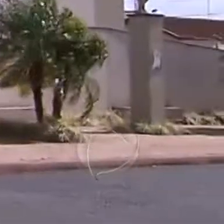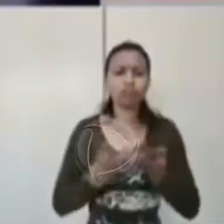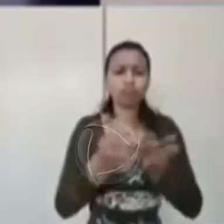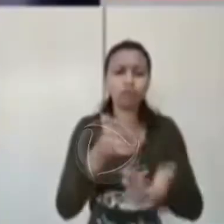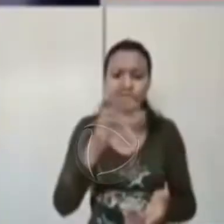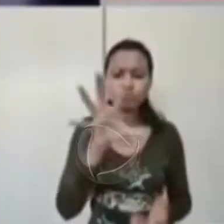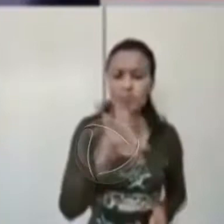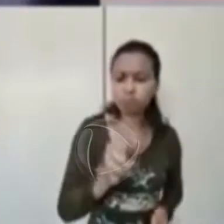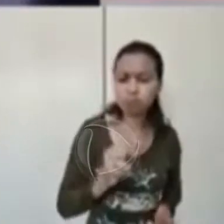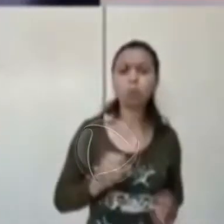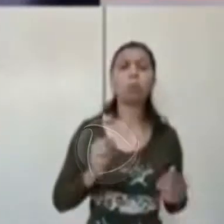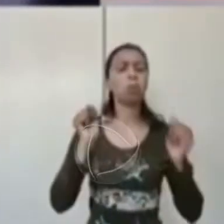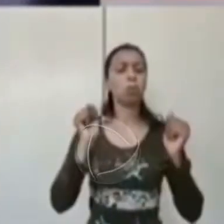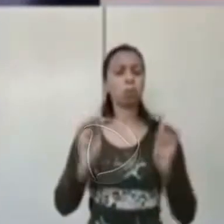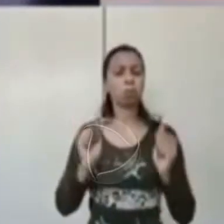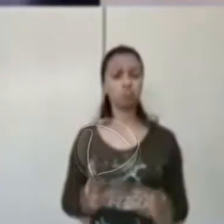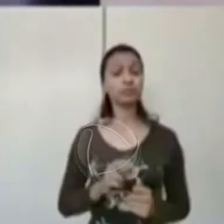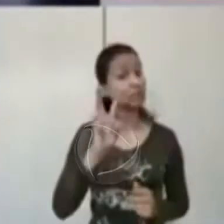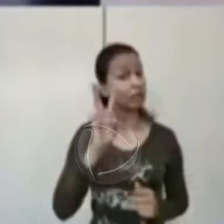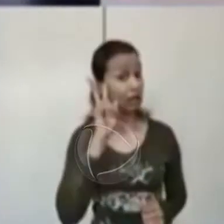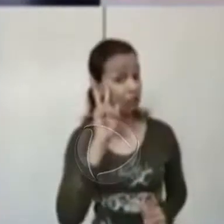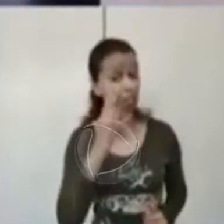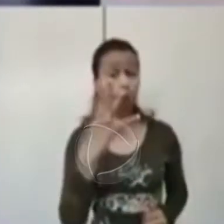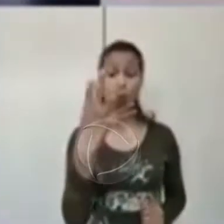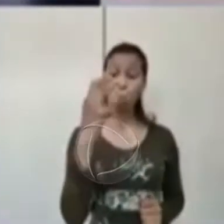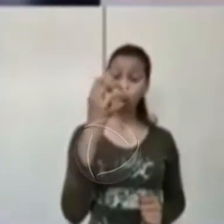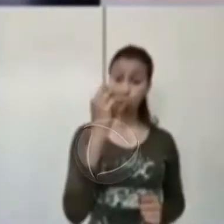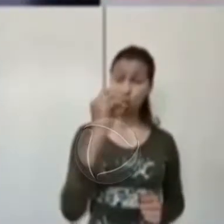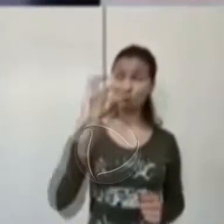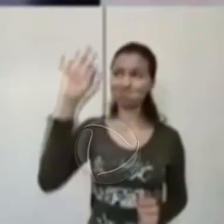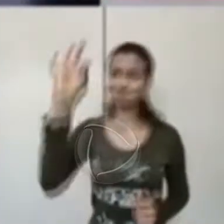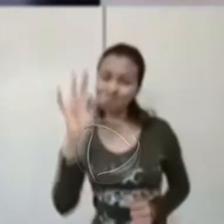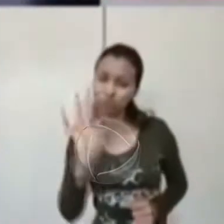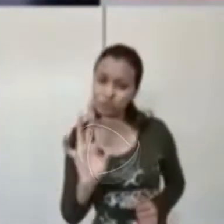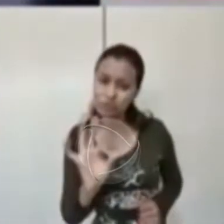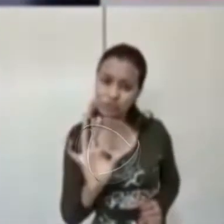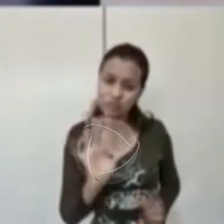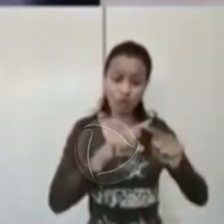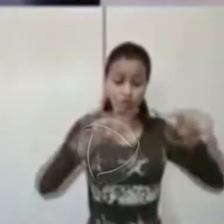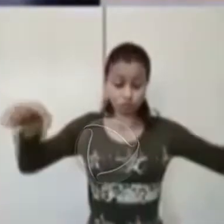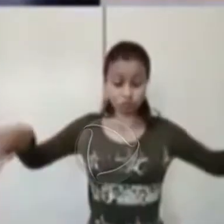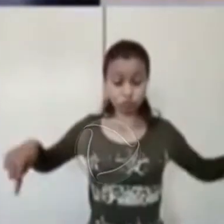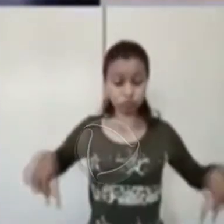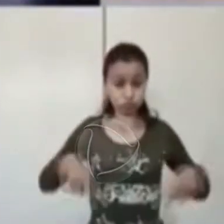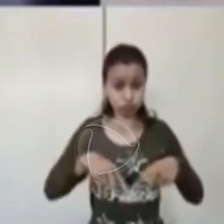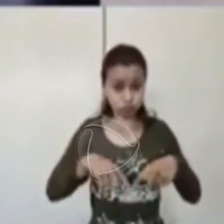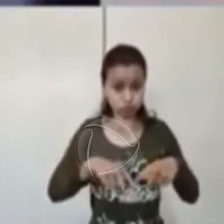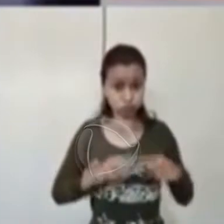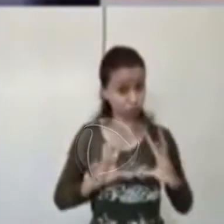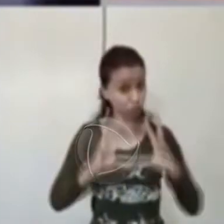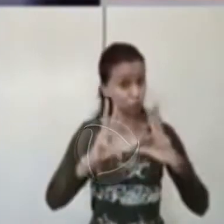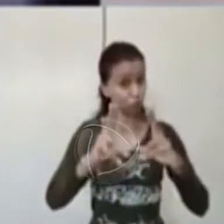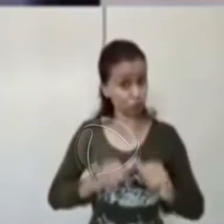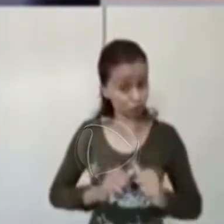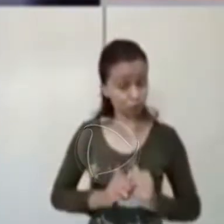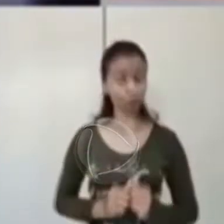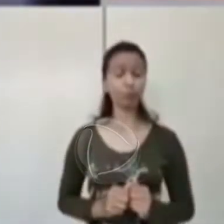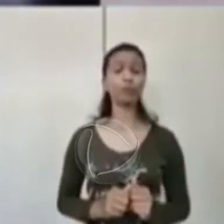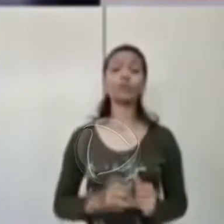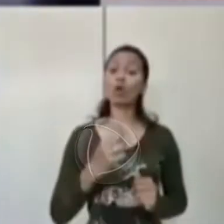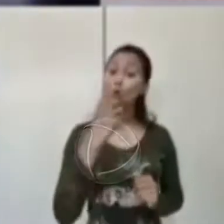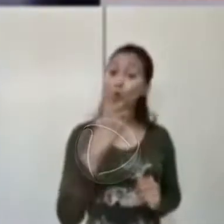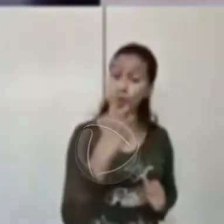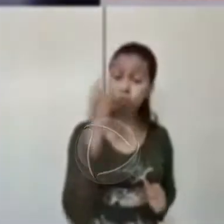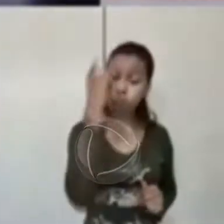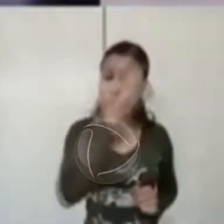saúde. Lembrando, 40% da capacidade máxima de pessoas, uma hora só de